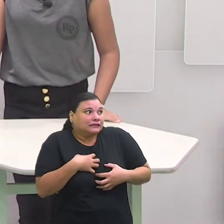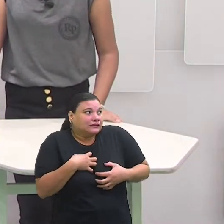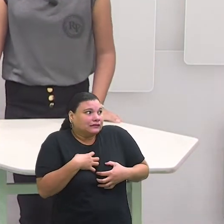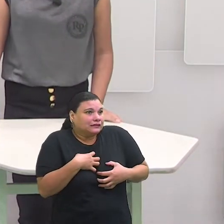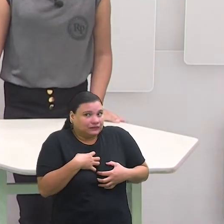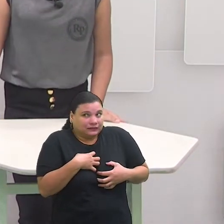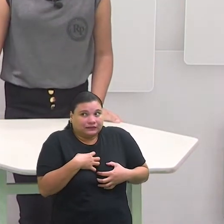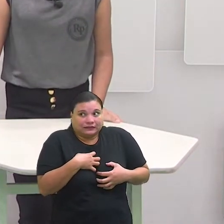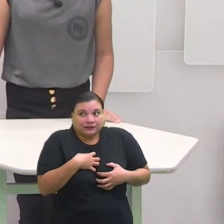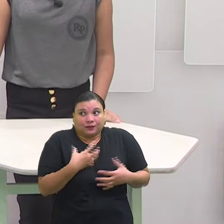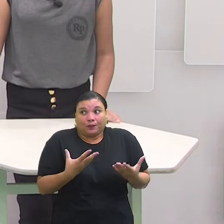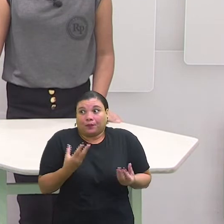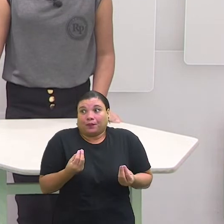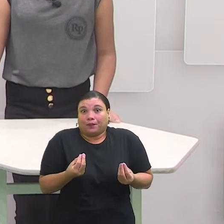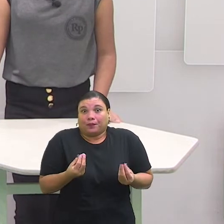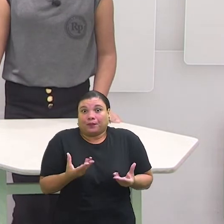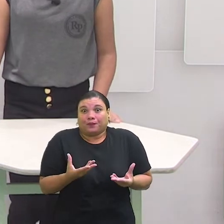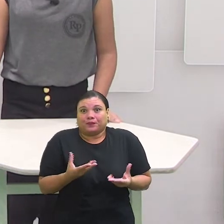Um pouquinho.